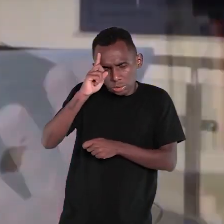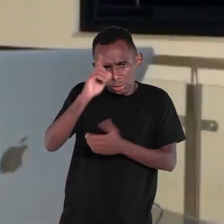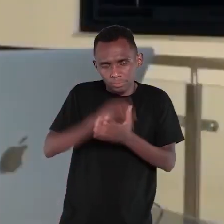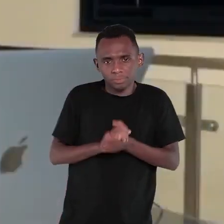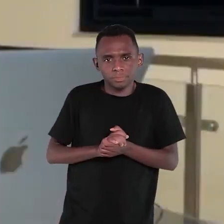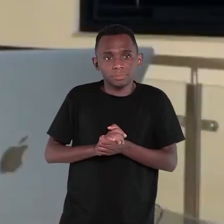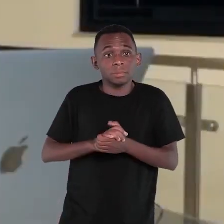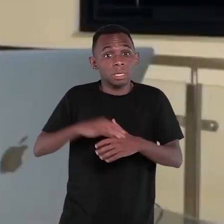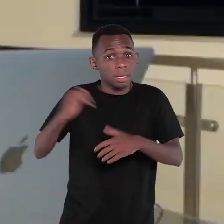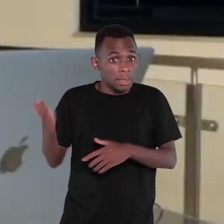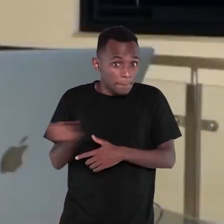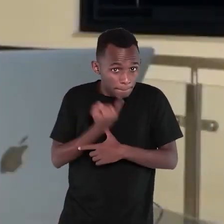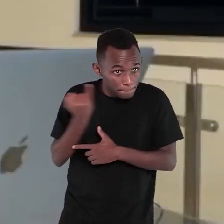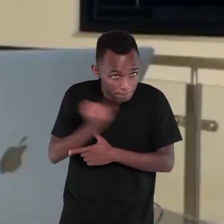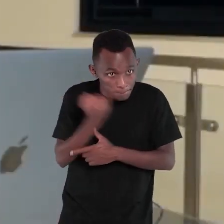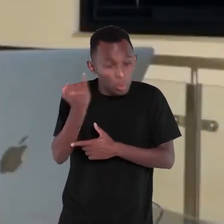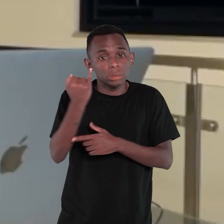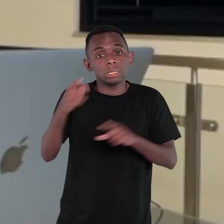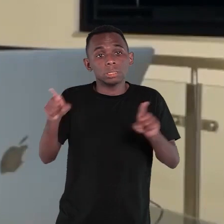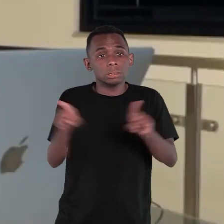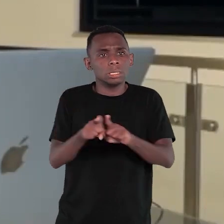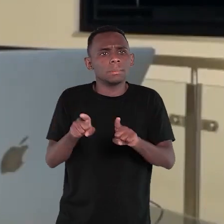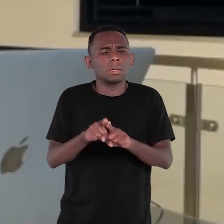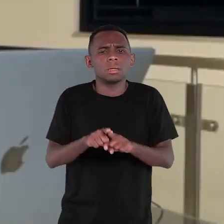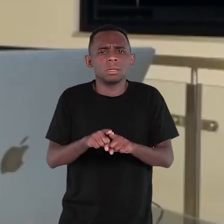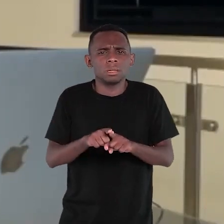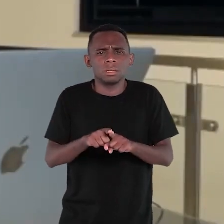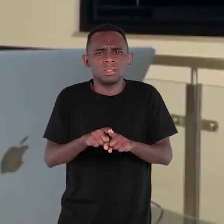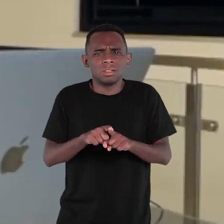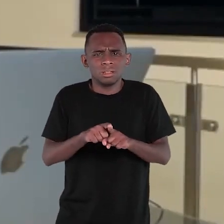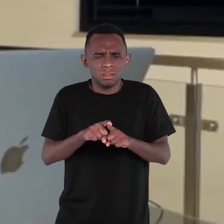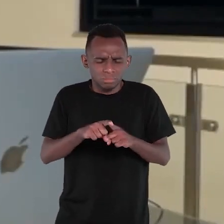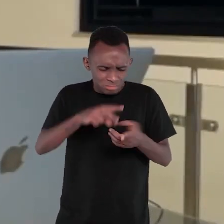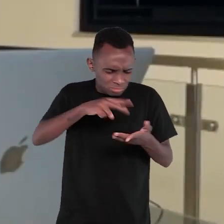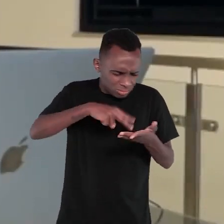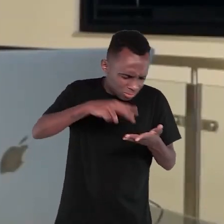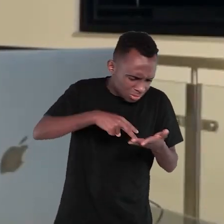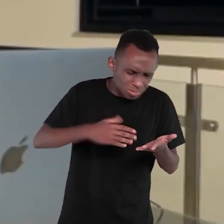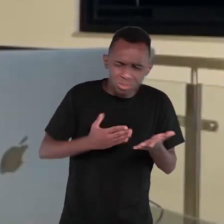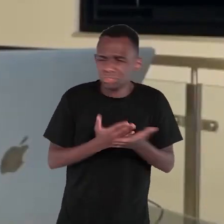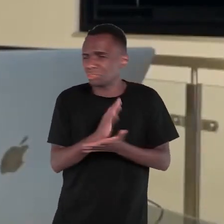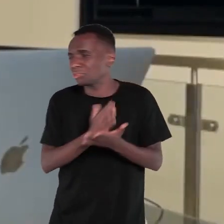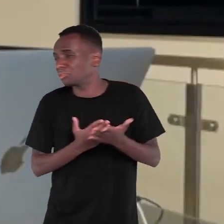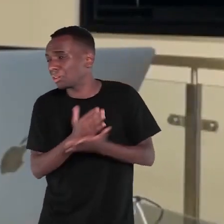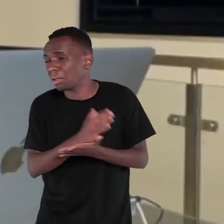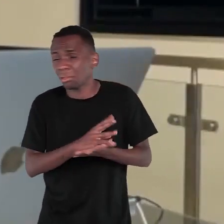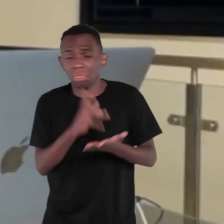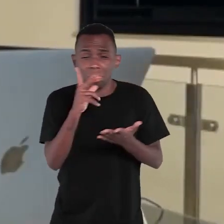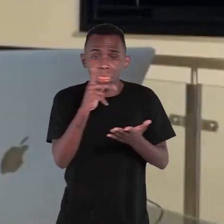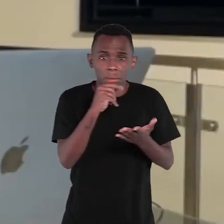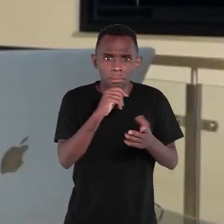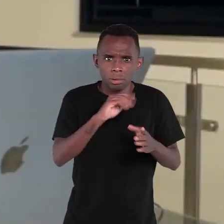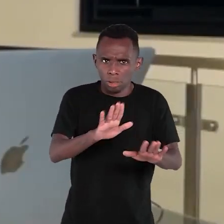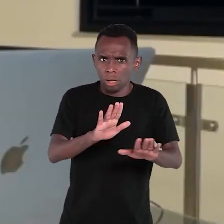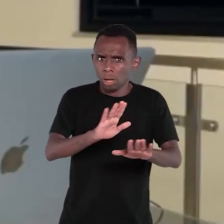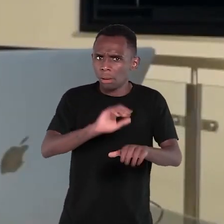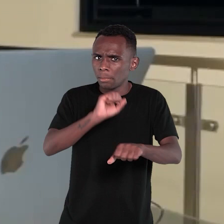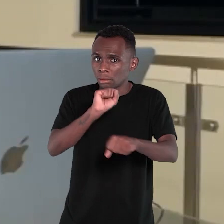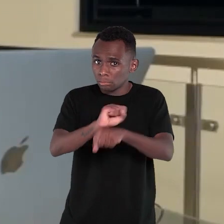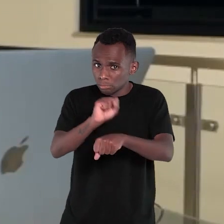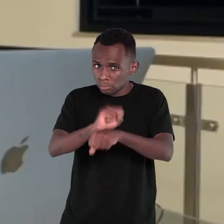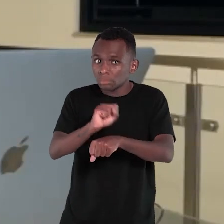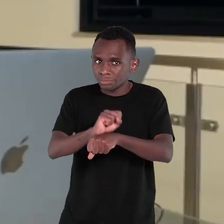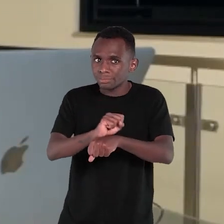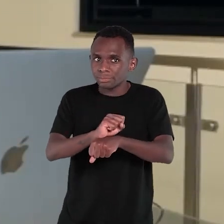Exato. Então, assim, é importante também que as pessoas falam, pô, esse livro é chato, esse livro é lento. Peraí,